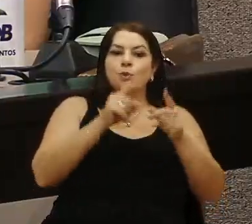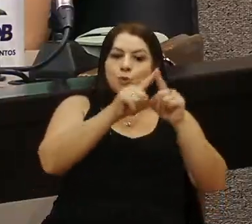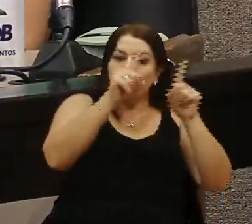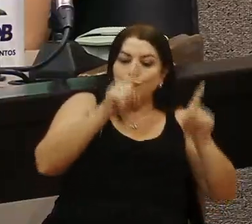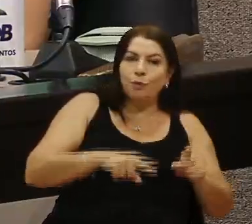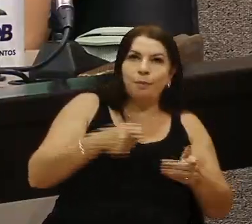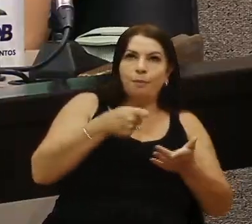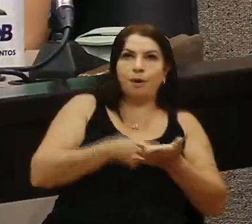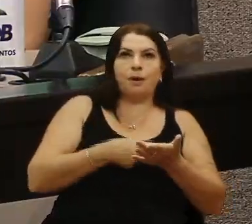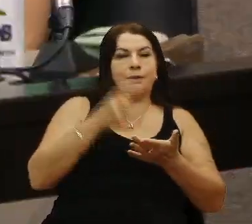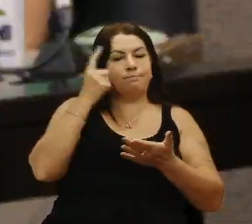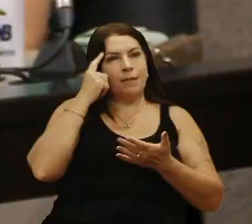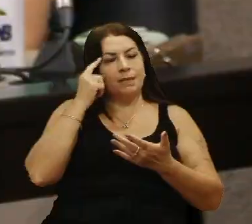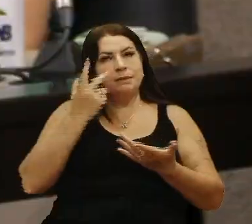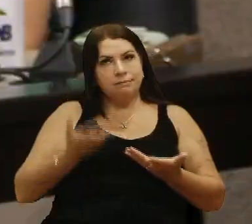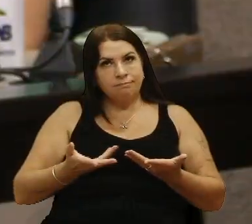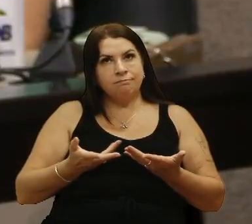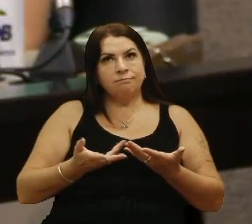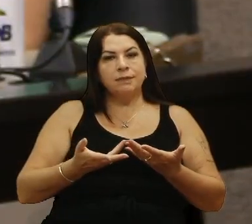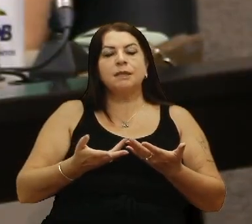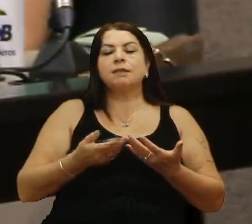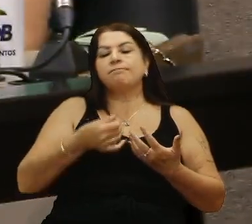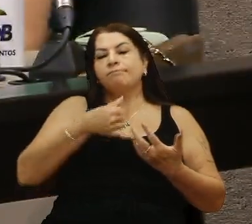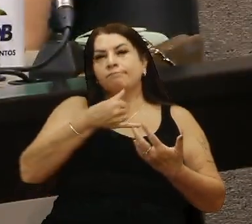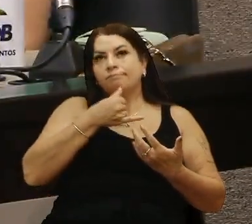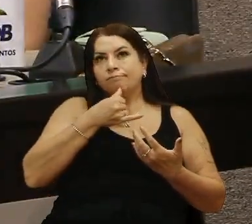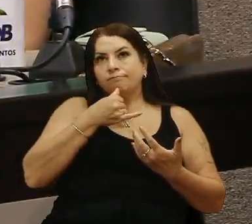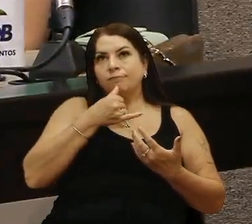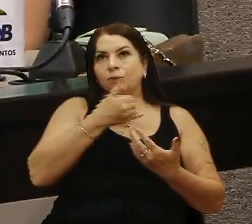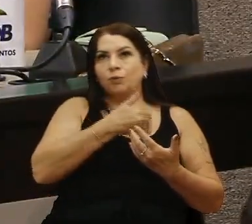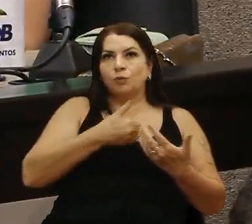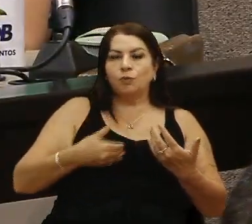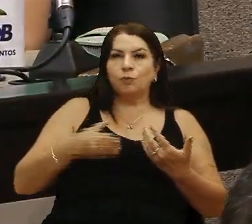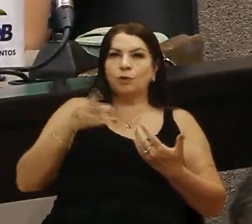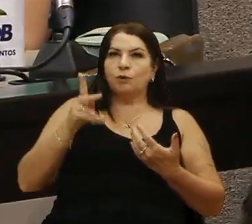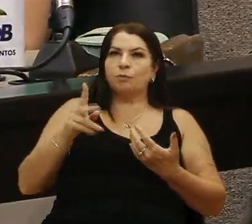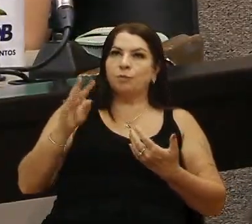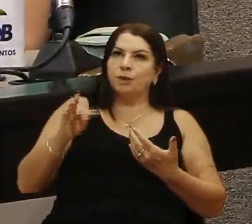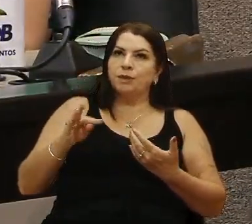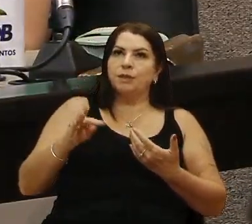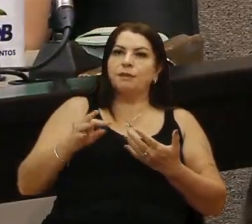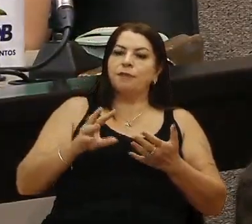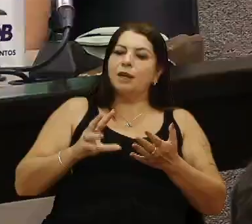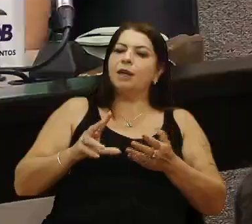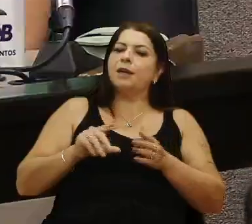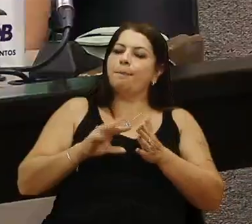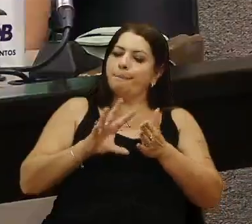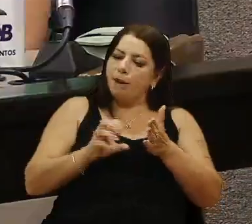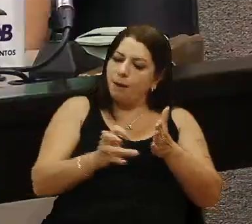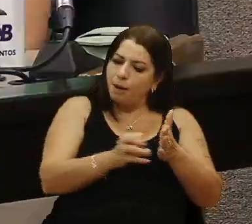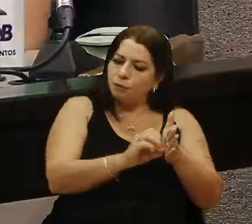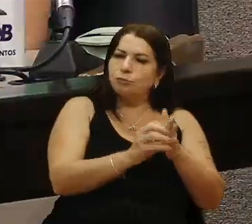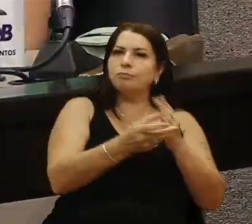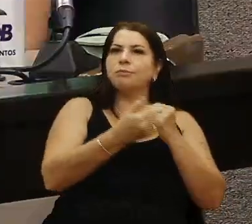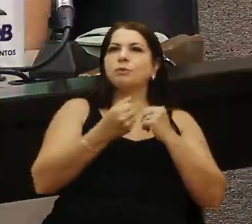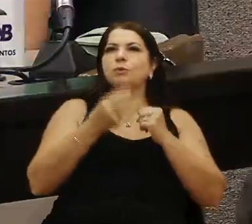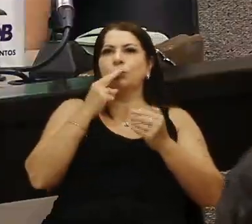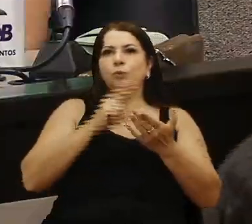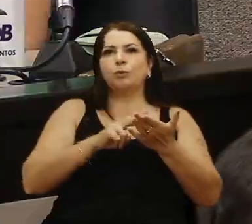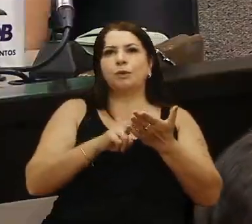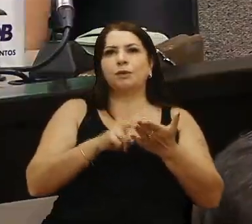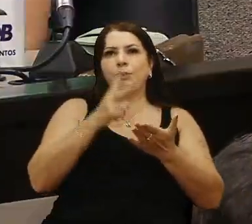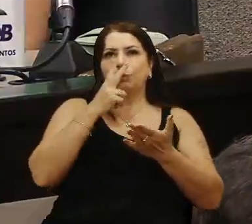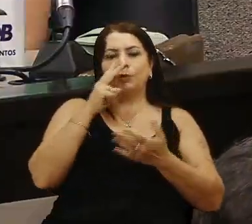para pagar, eu tenho que pensar. Então, infelizmente, o governo do PT vem corroendo por dentro os Correios, assim